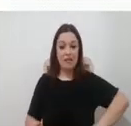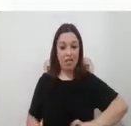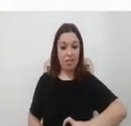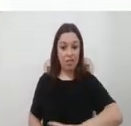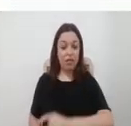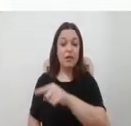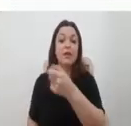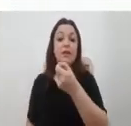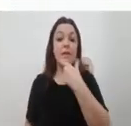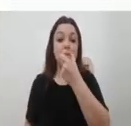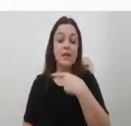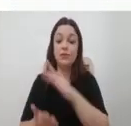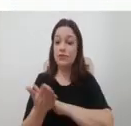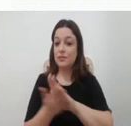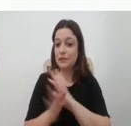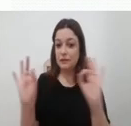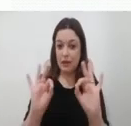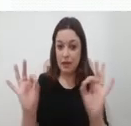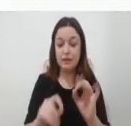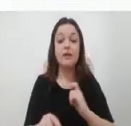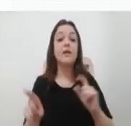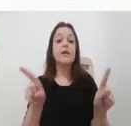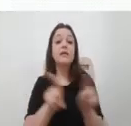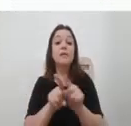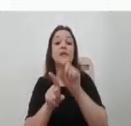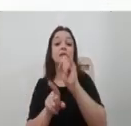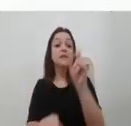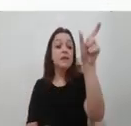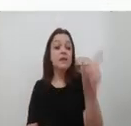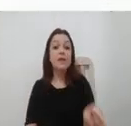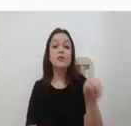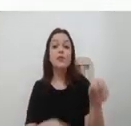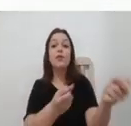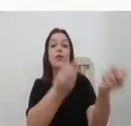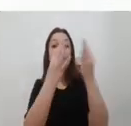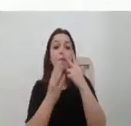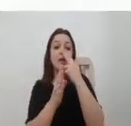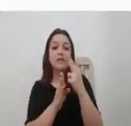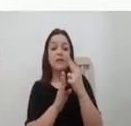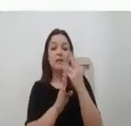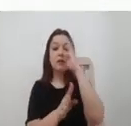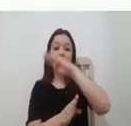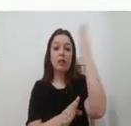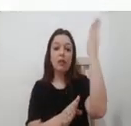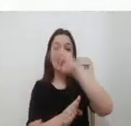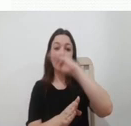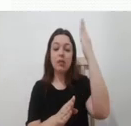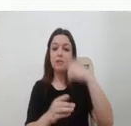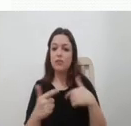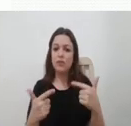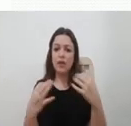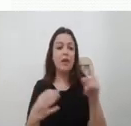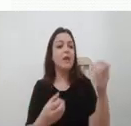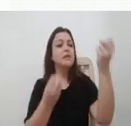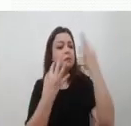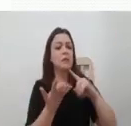em dia, que é um indicativo de negligência. Se a história apresentada pelo tutor é